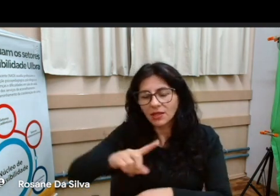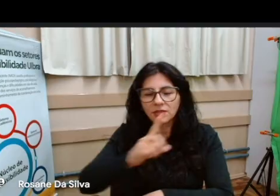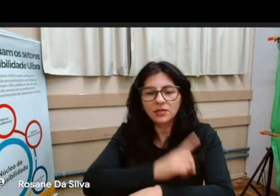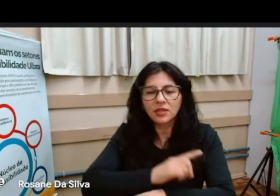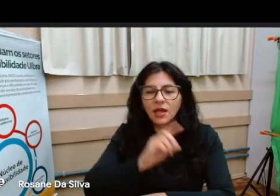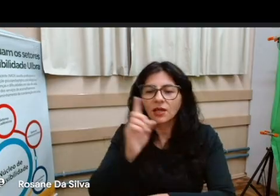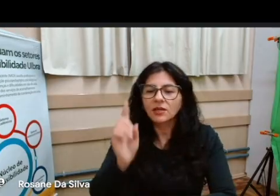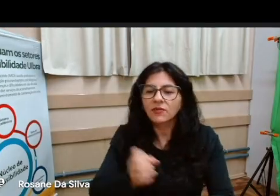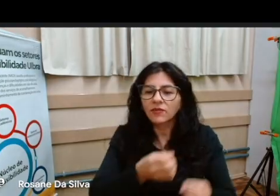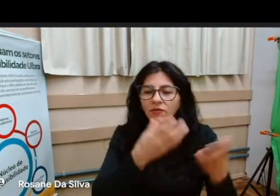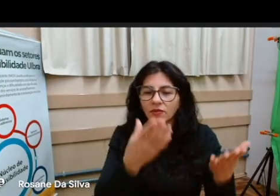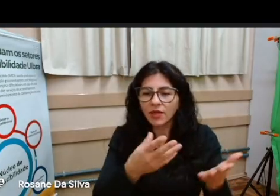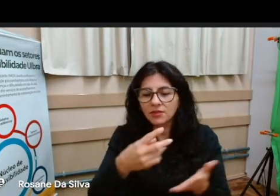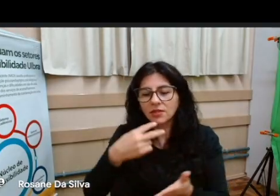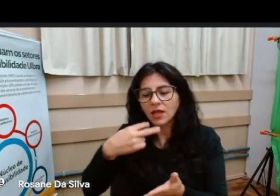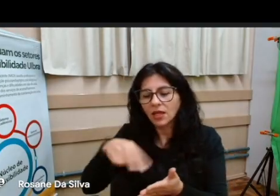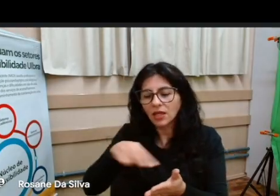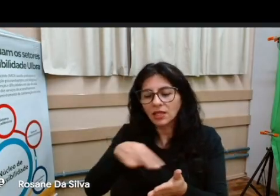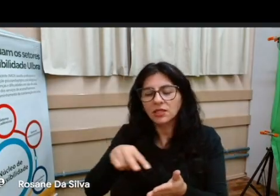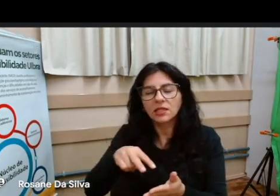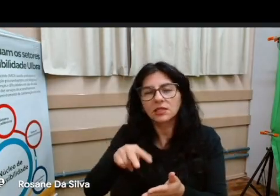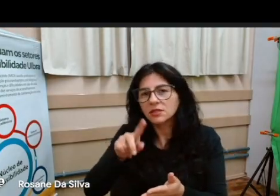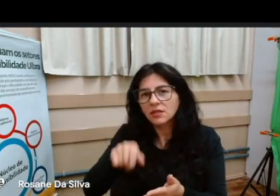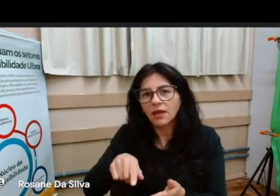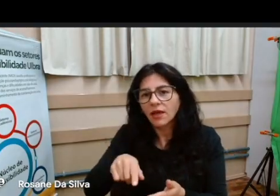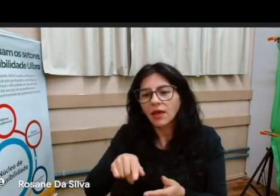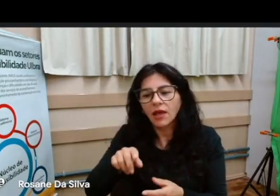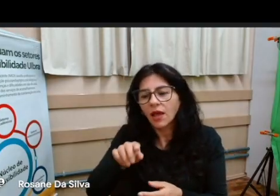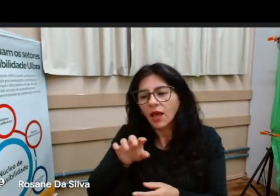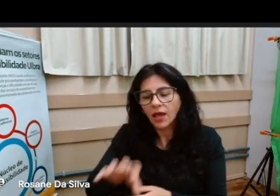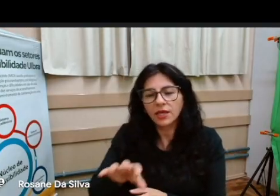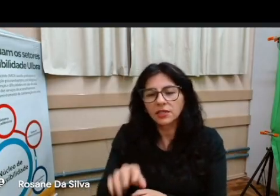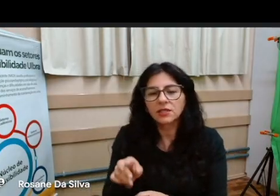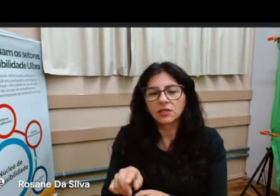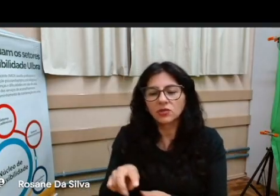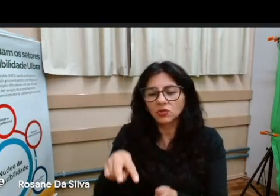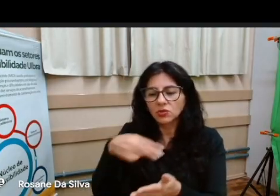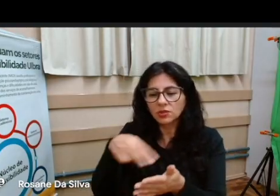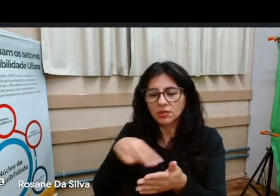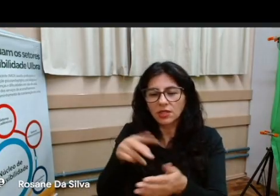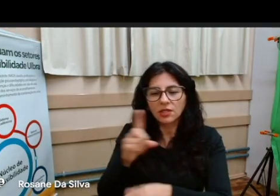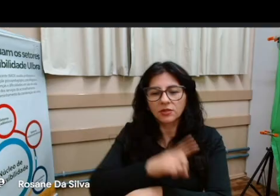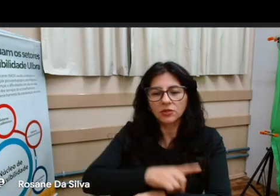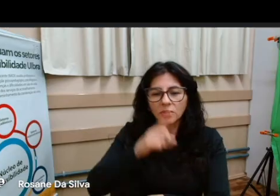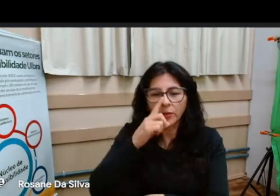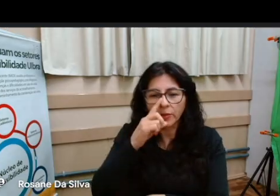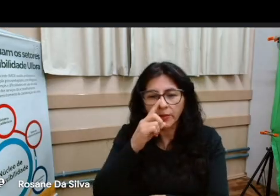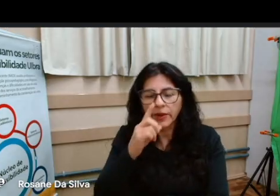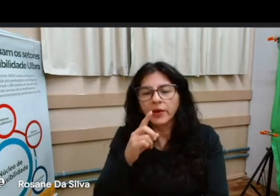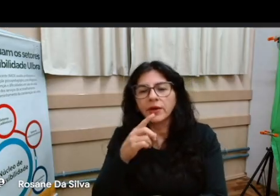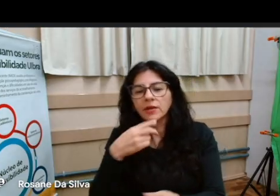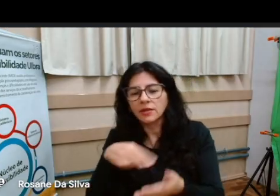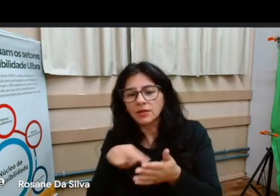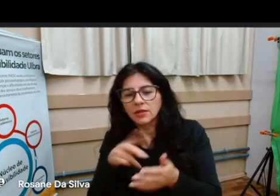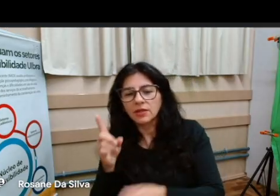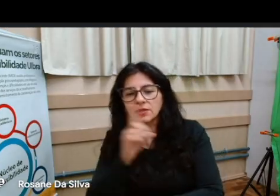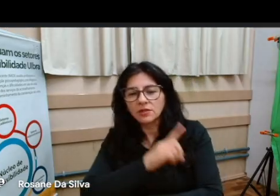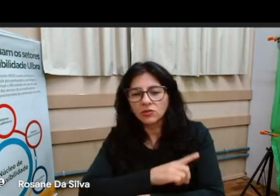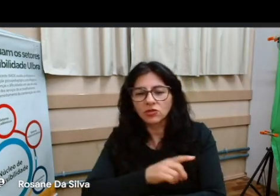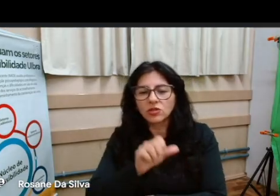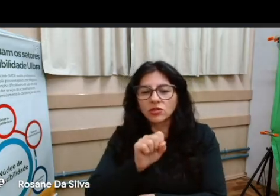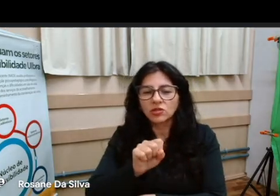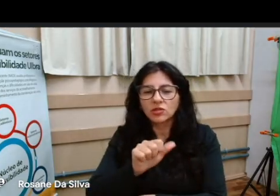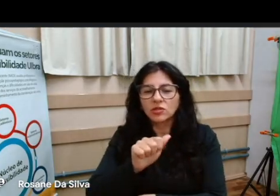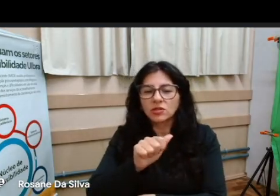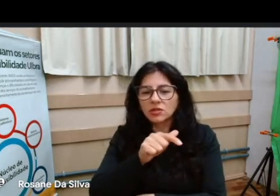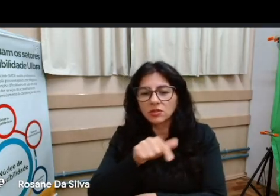datas festivas e a dança se resume ah a isso né a dança do Dia dos Pais a dança